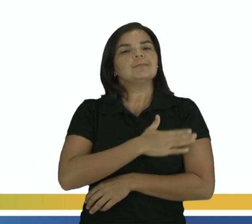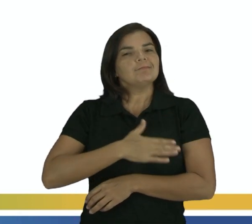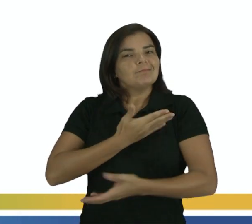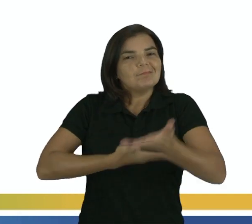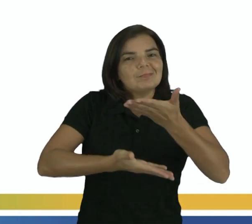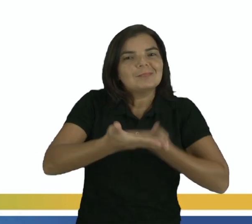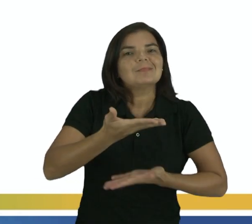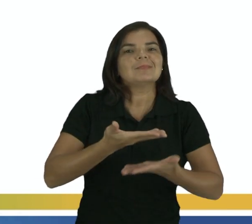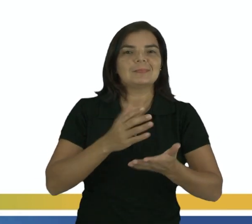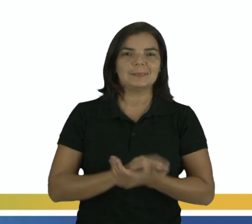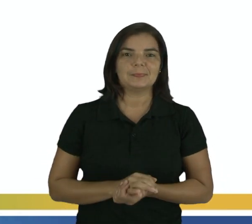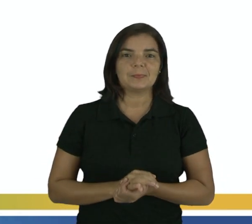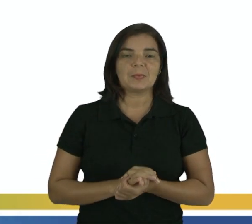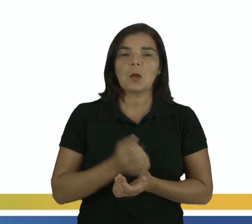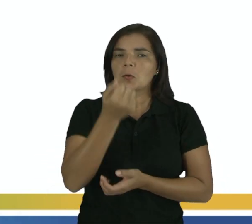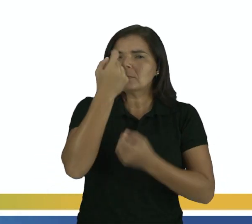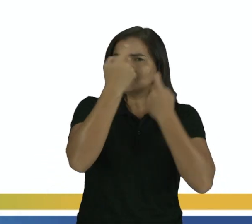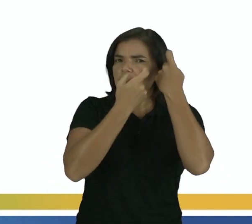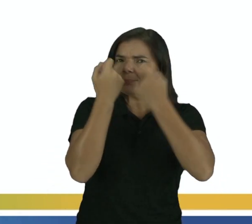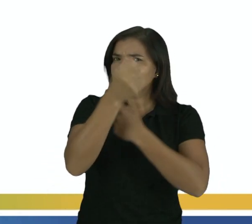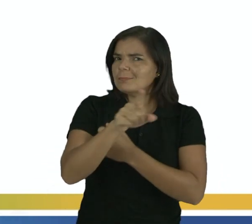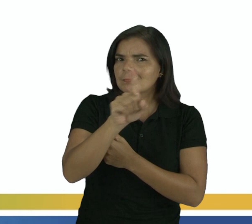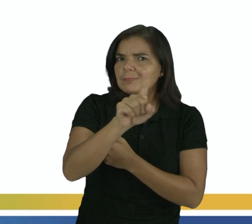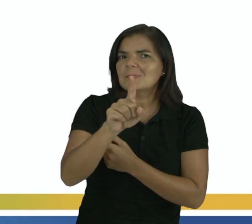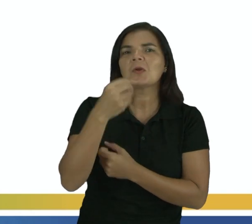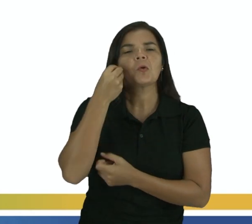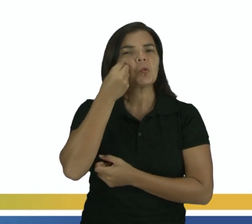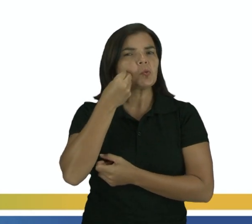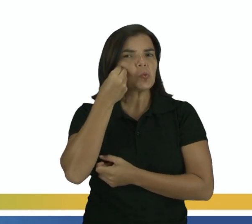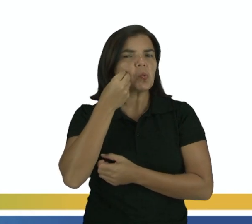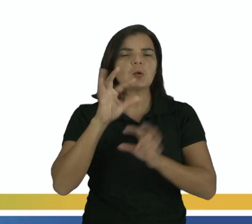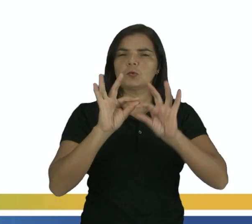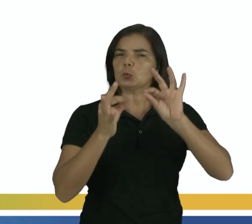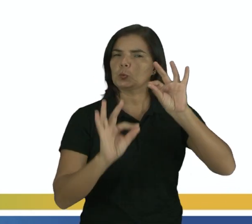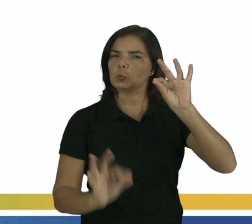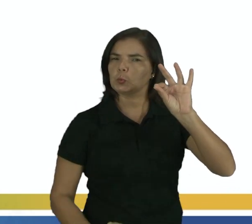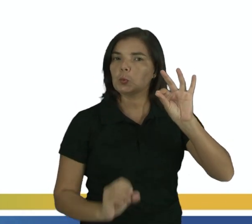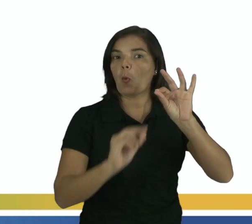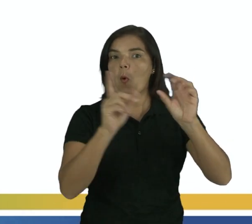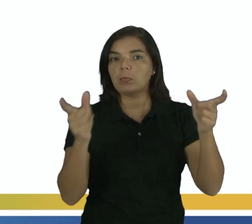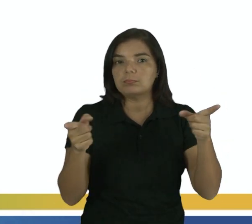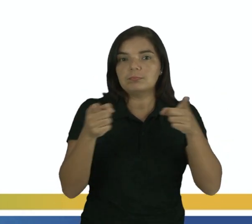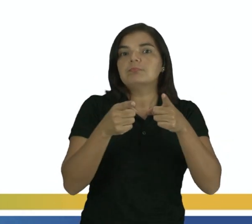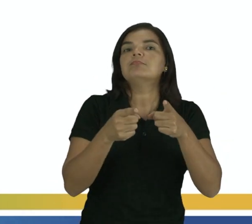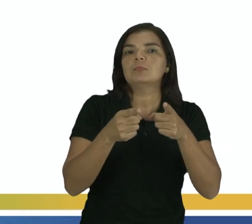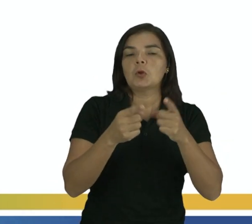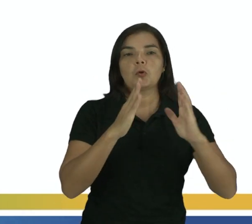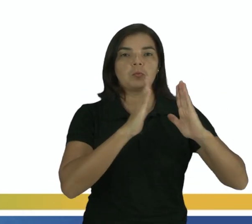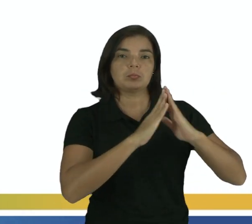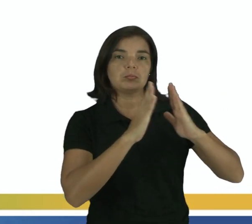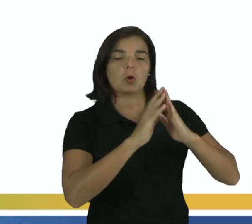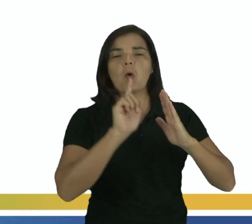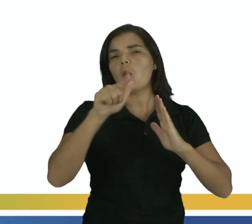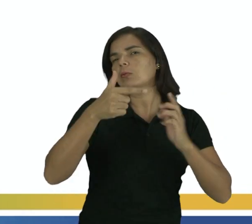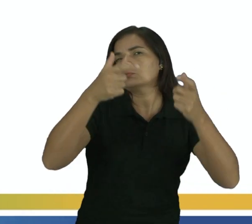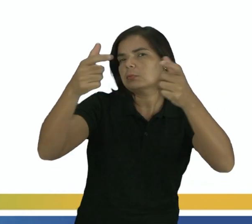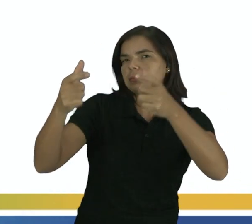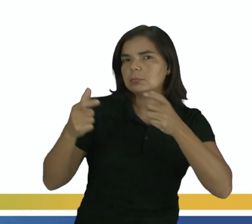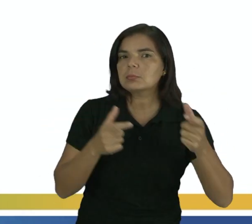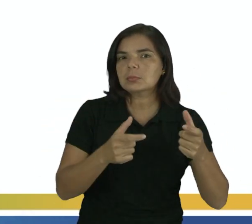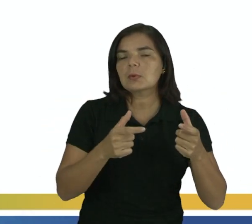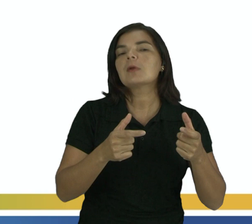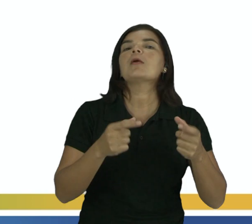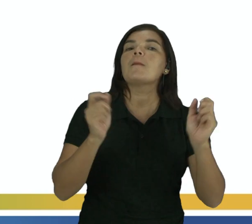de compartilhar. Não se preocupe com o tipo de experiência, se for longa, curta, se ela for em casa ou outro lugar.